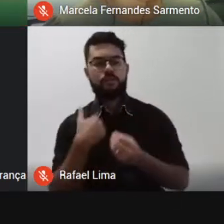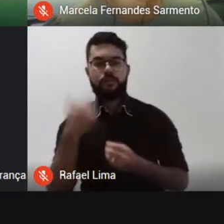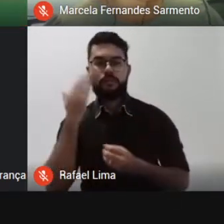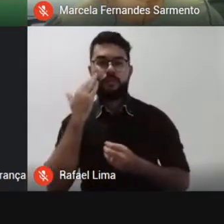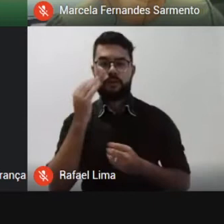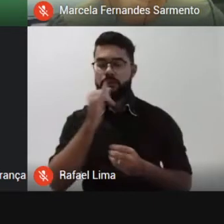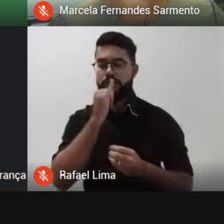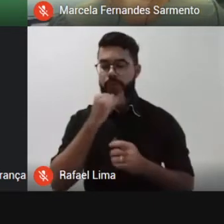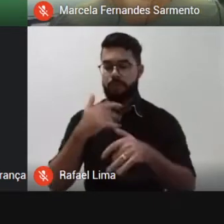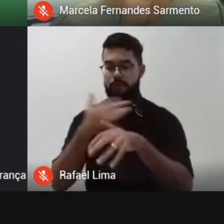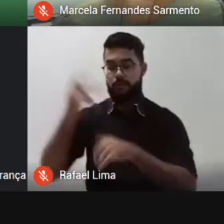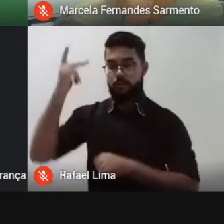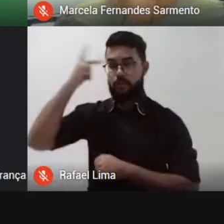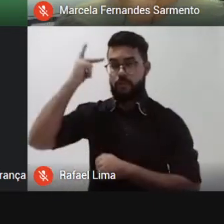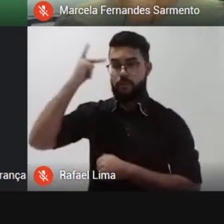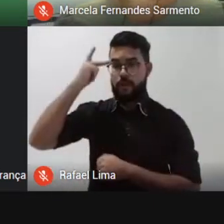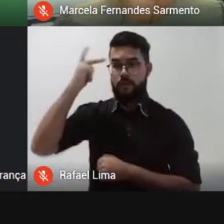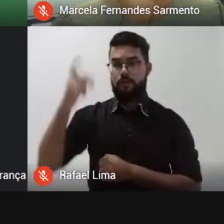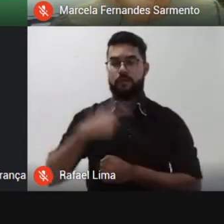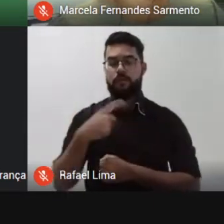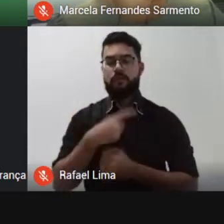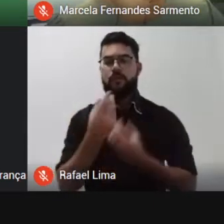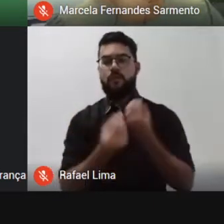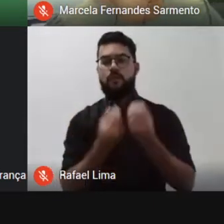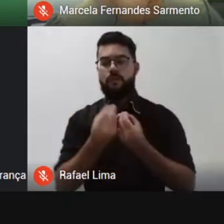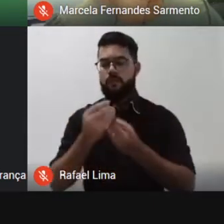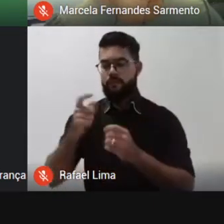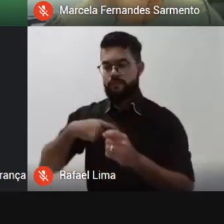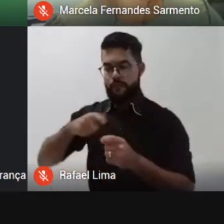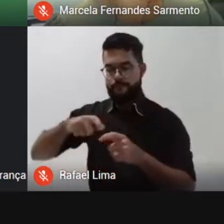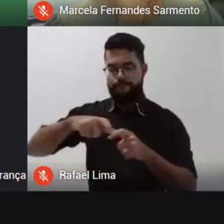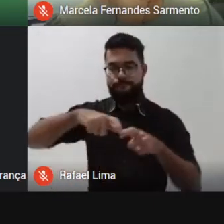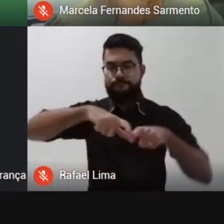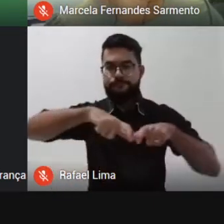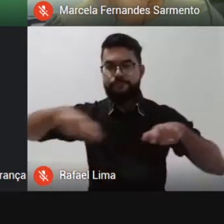essa aí é uma foto de um Parklet na Avenida Paulista. Aqui no Brasil,